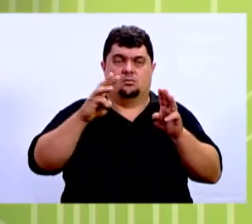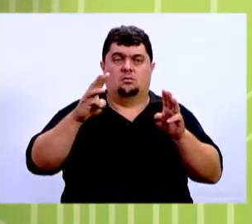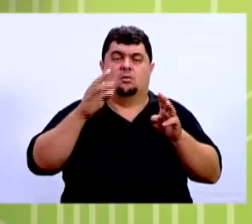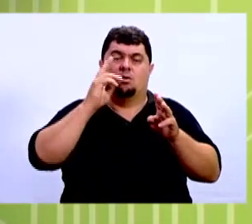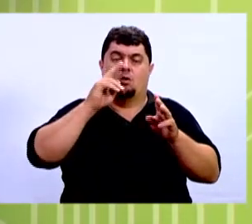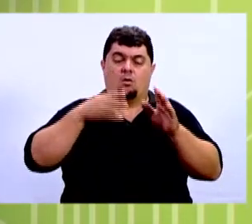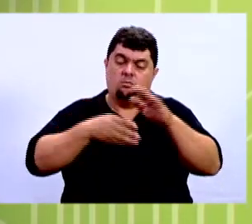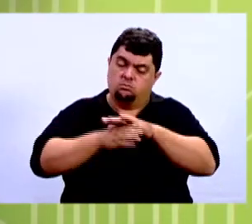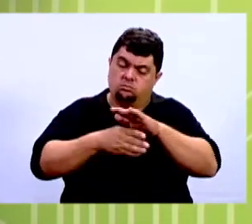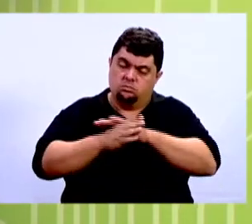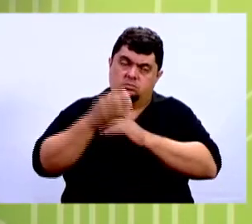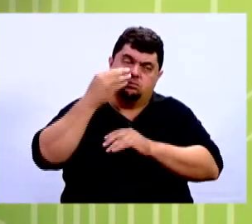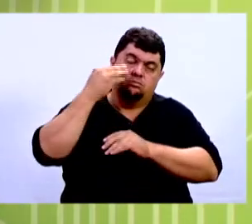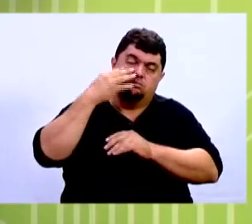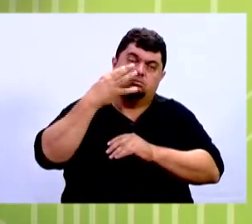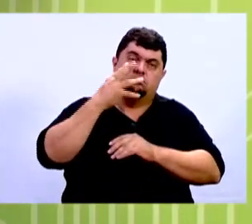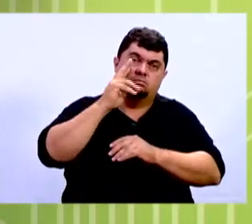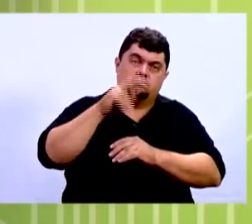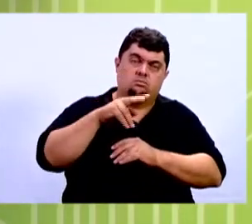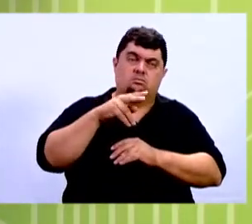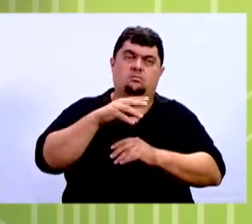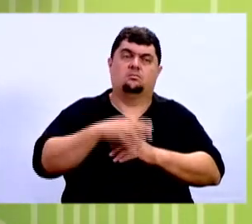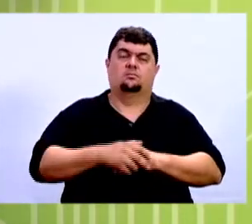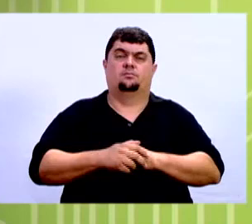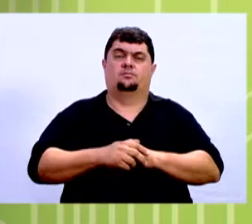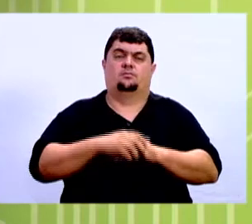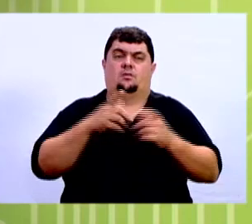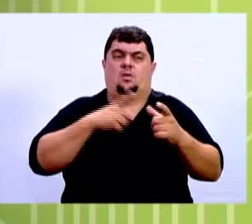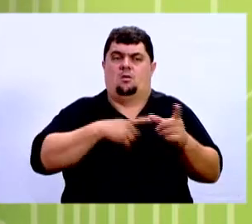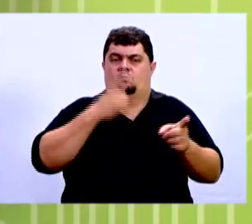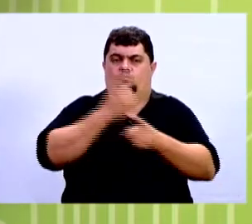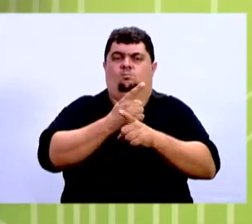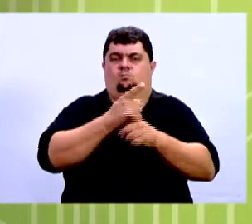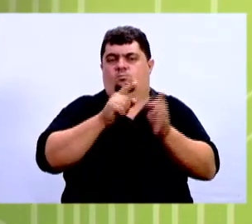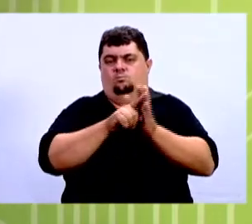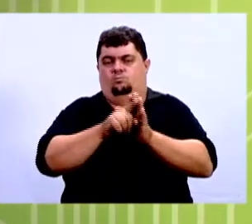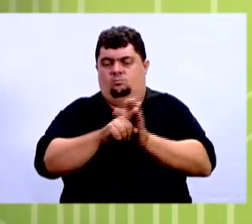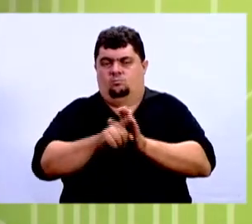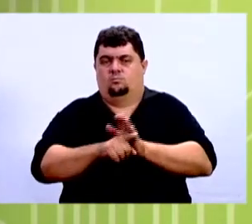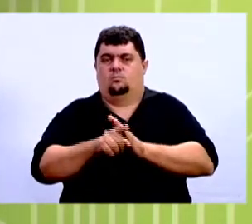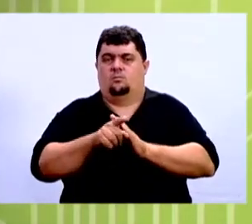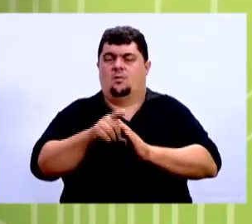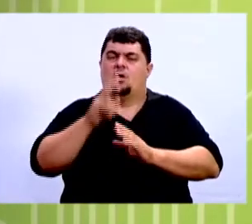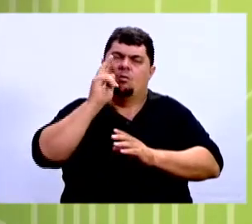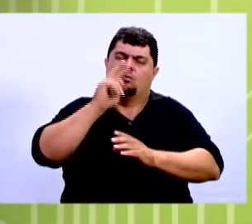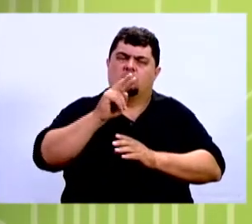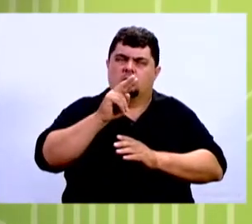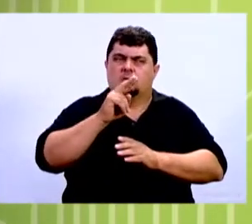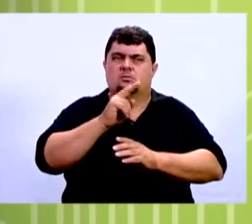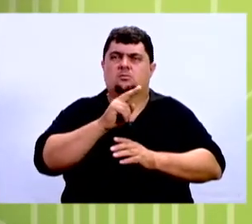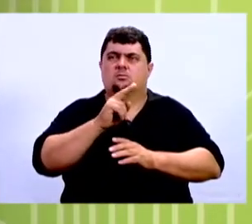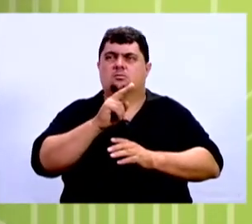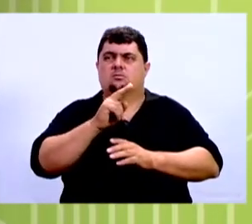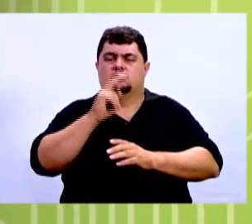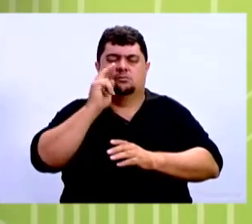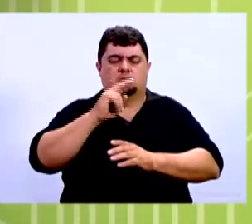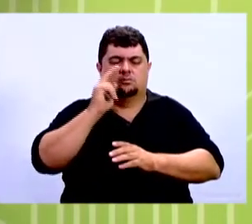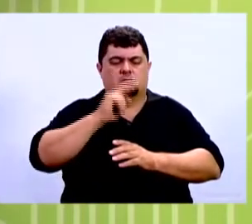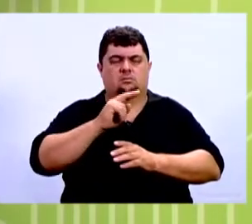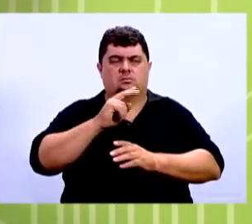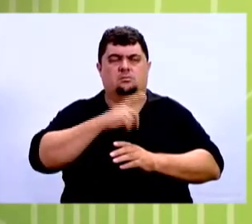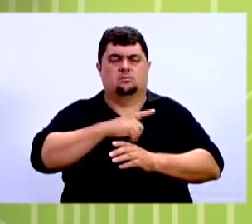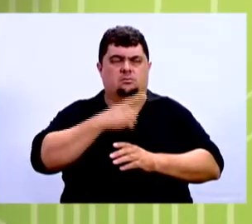durante essa disciplina para vocês acessarem lá, onde eu encontro pesquisas, como eu vejo lá, eu dou uma olhada naquele